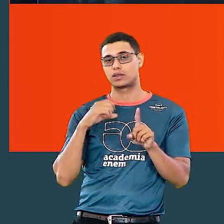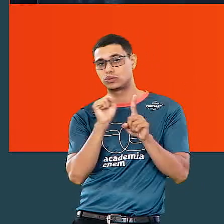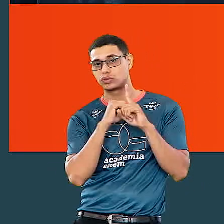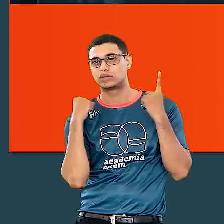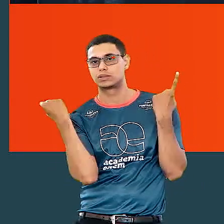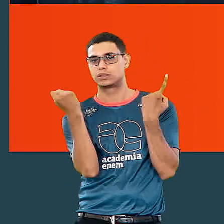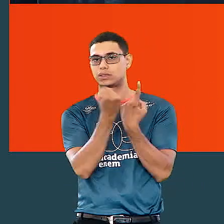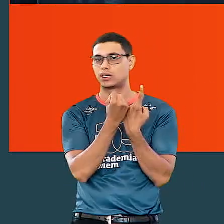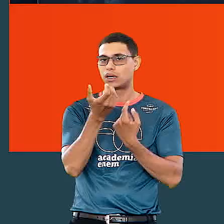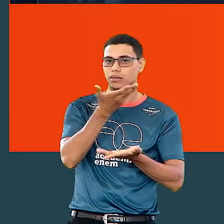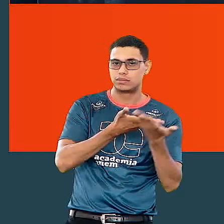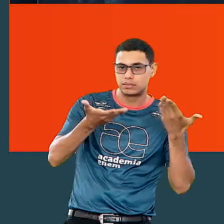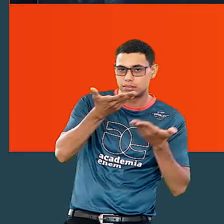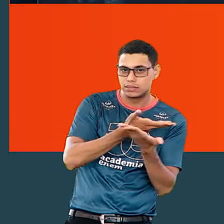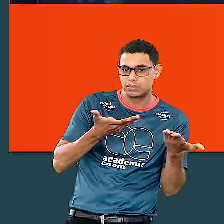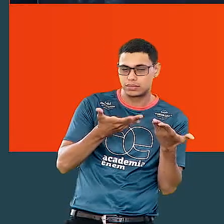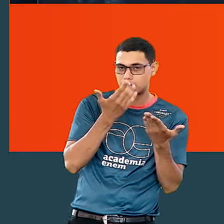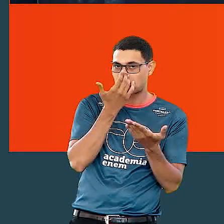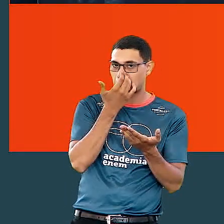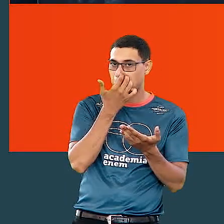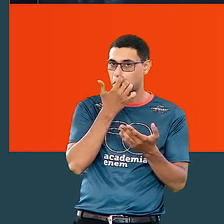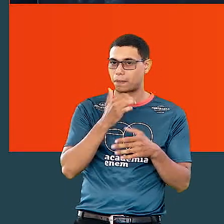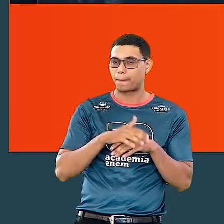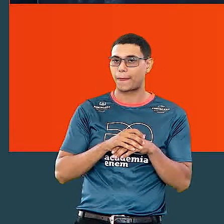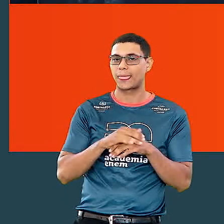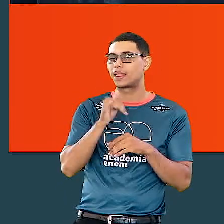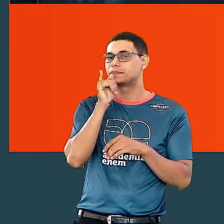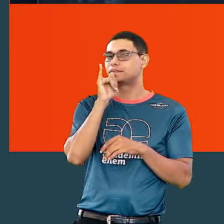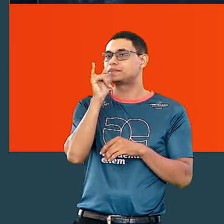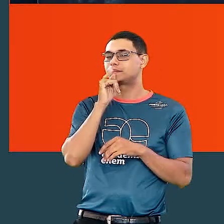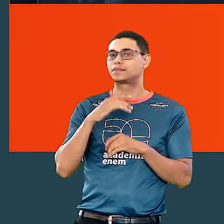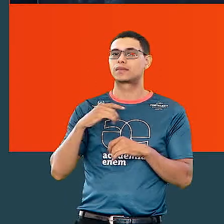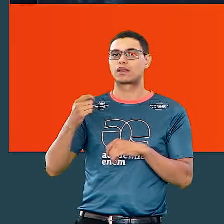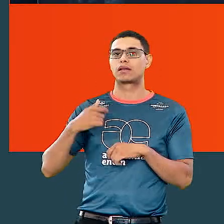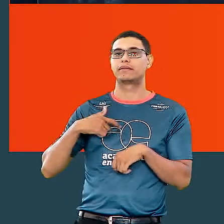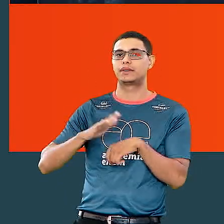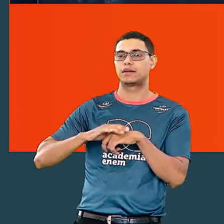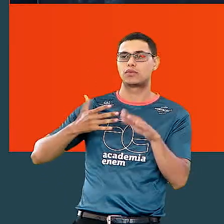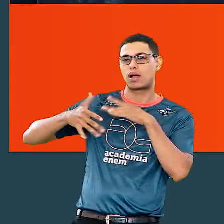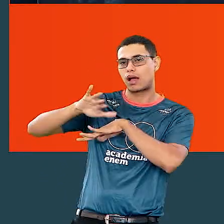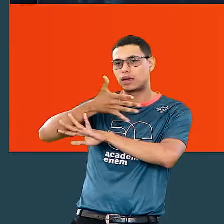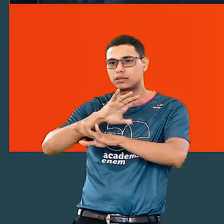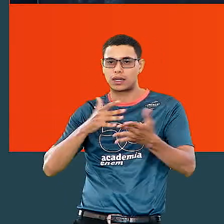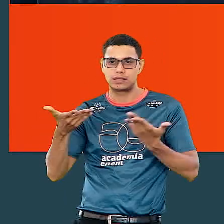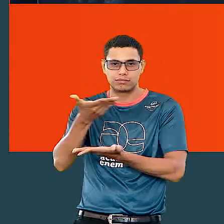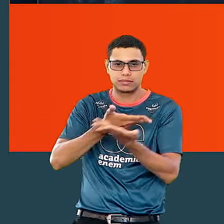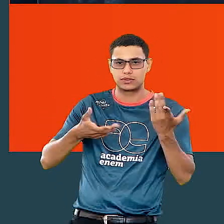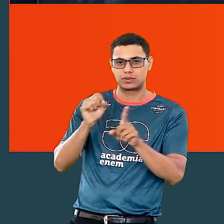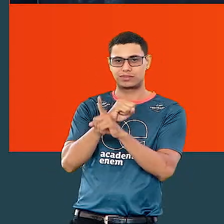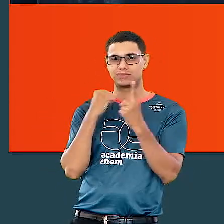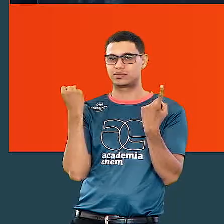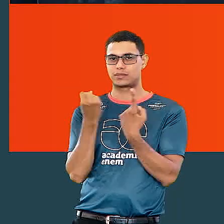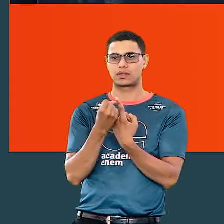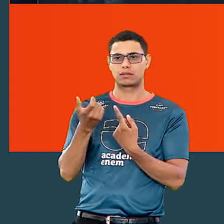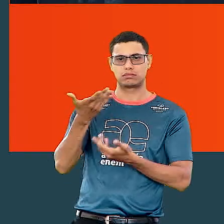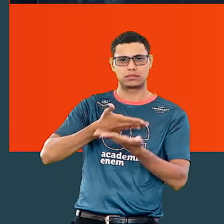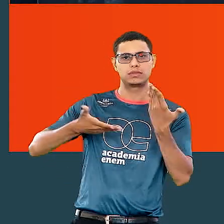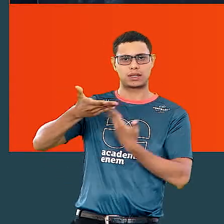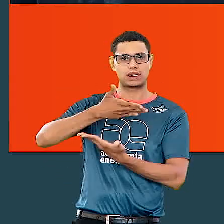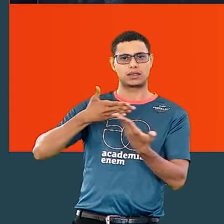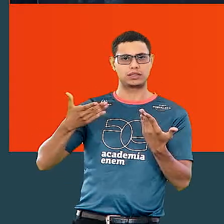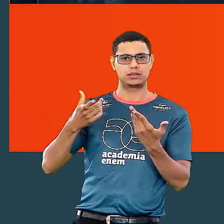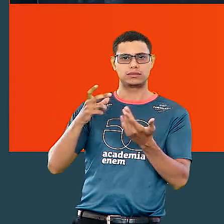Sociais interativas, né? Ou seja, o fato de você interagir socialmente, com certeza. O fato de